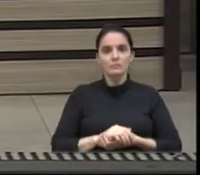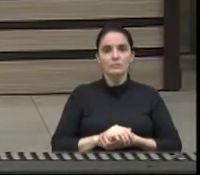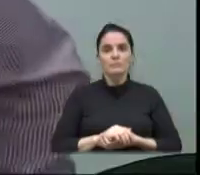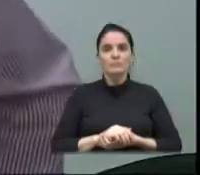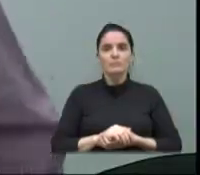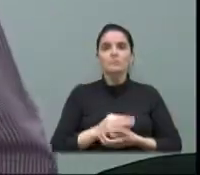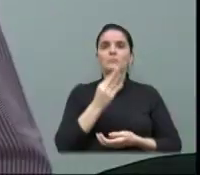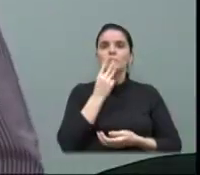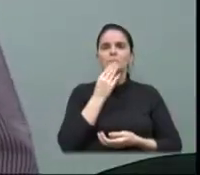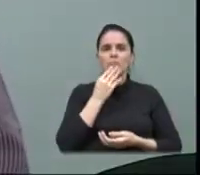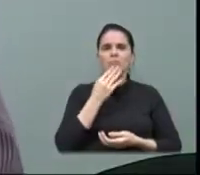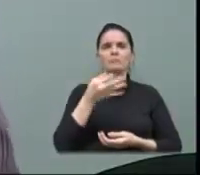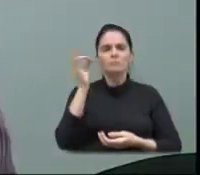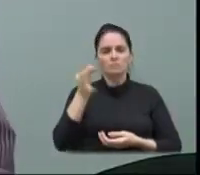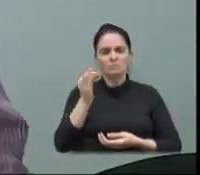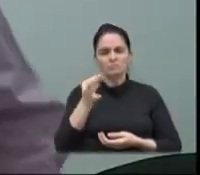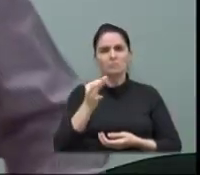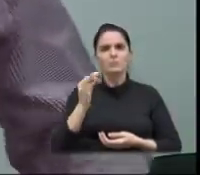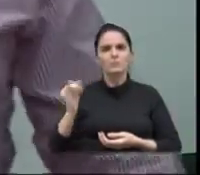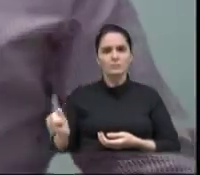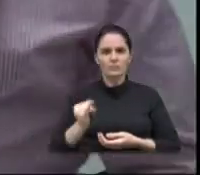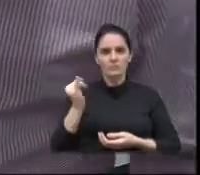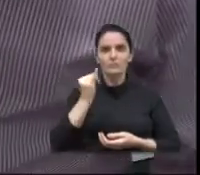Vaguinho, muito importante.